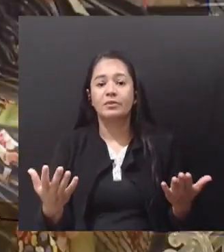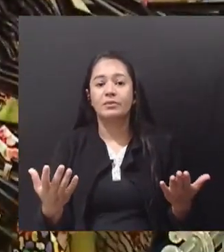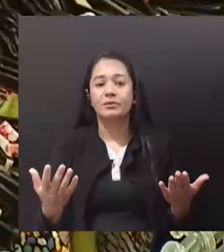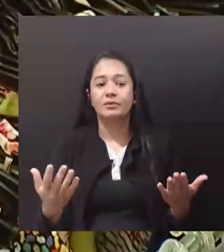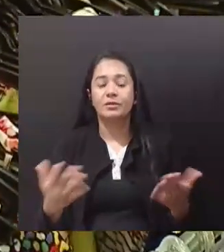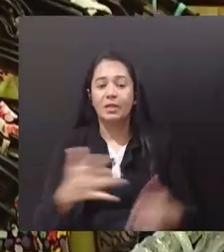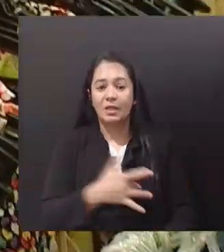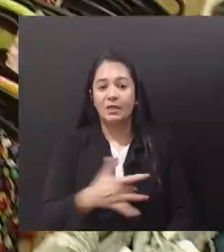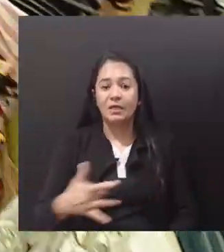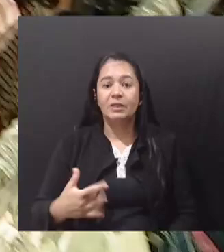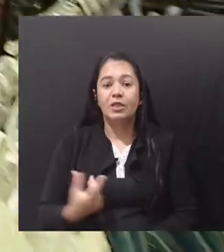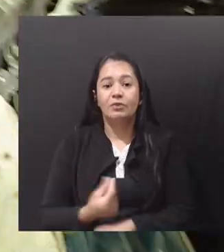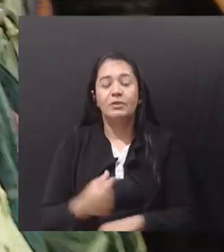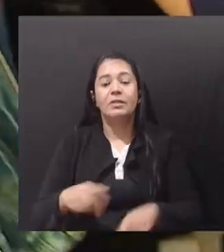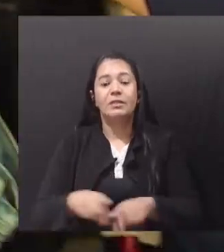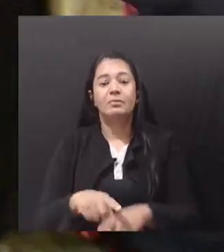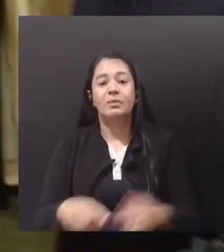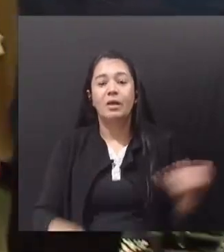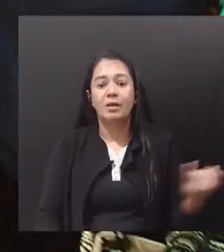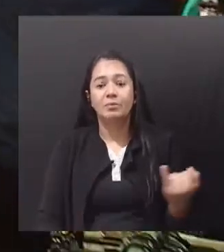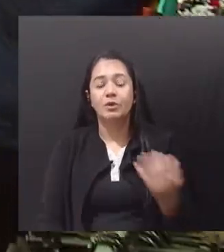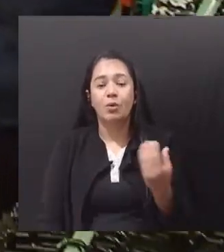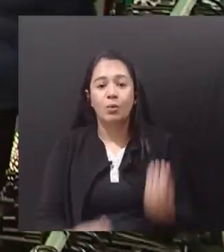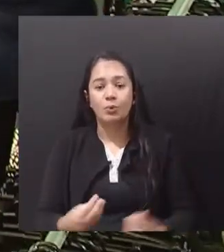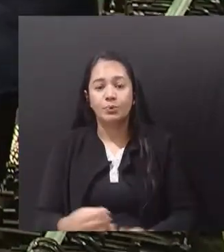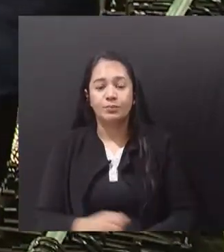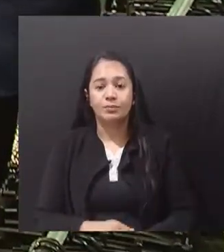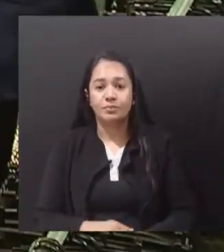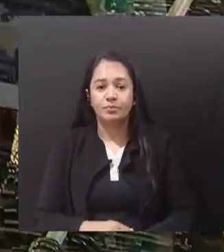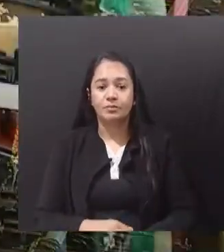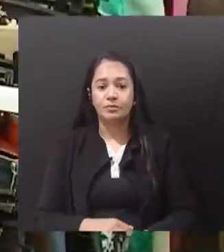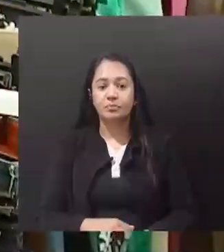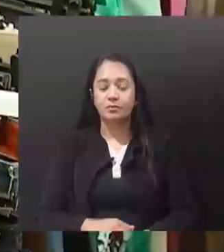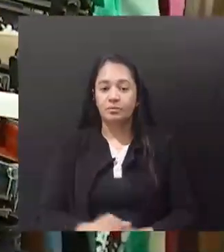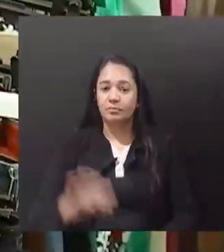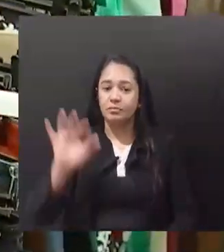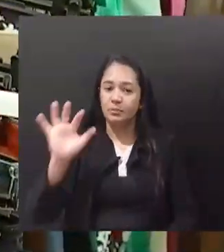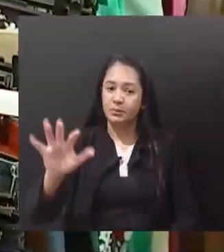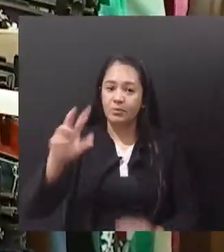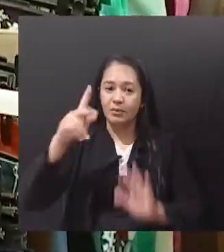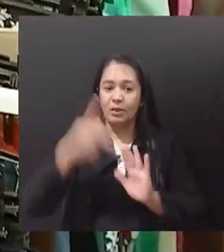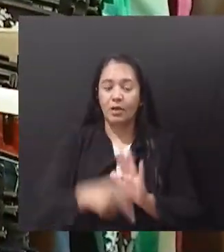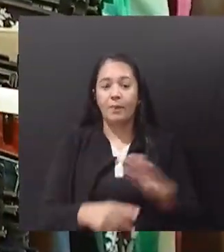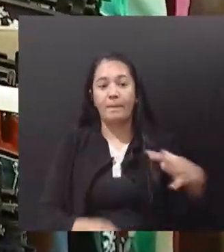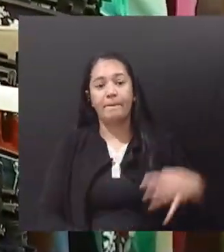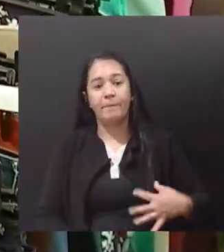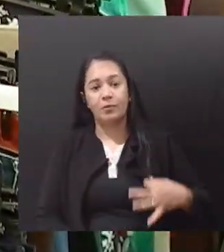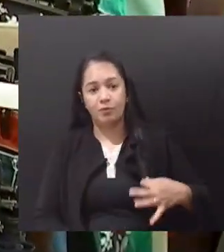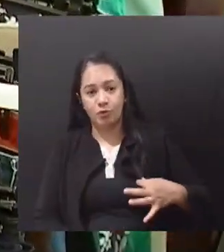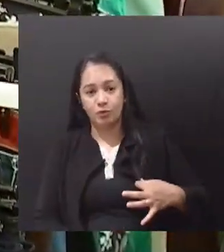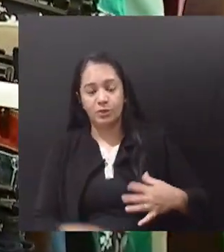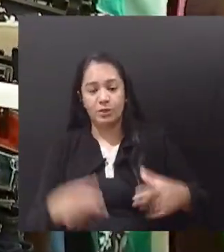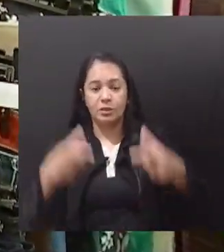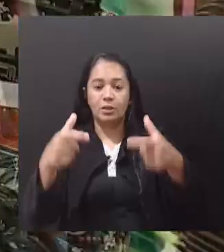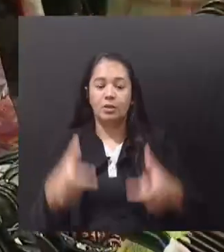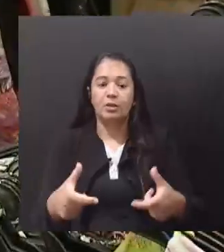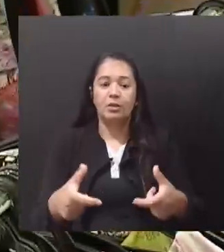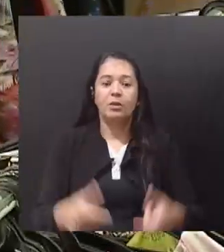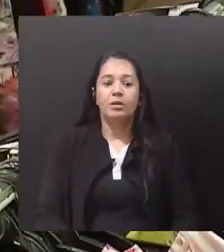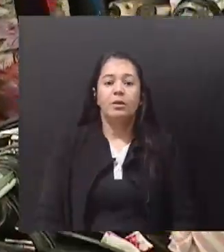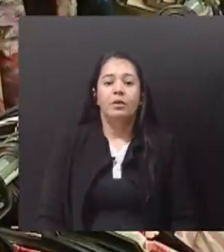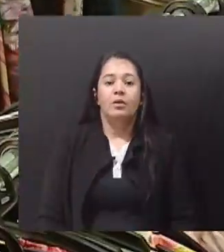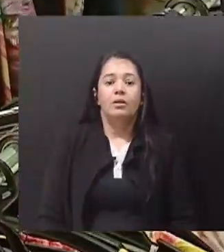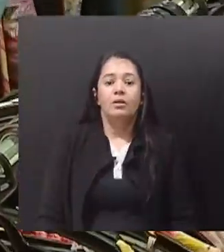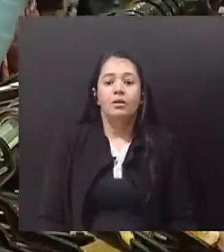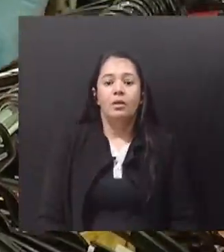saúde financeira do Fraternidade? Esse é um projeto de voluntariado local que completou inclusive